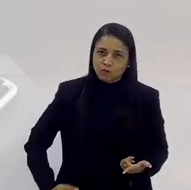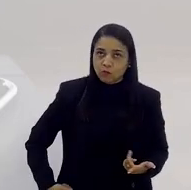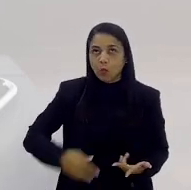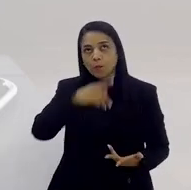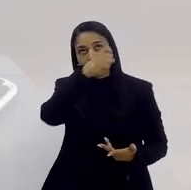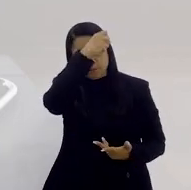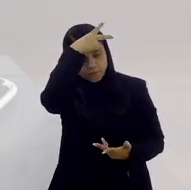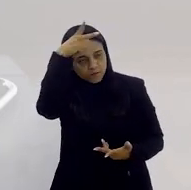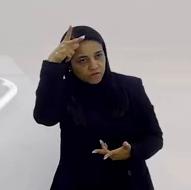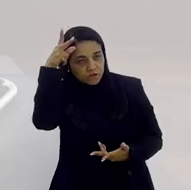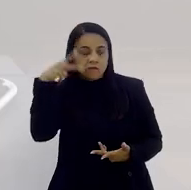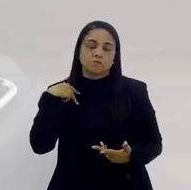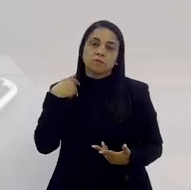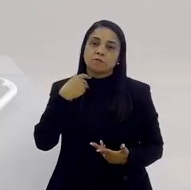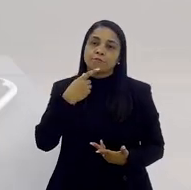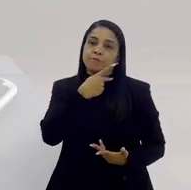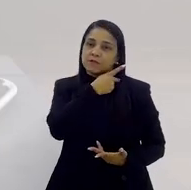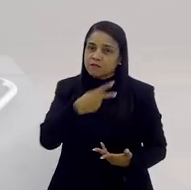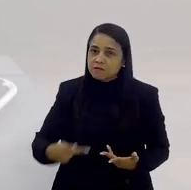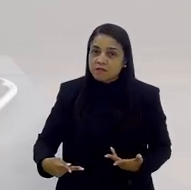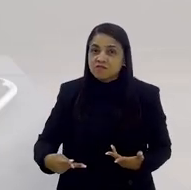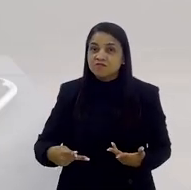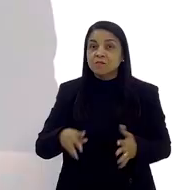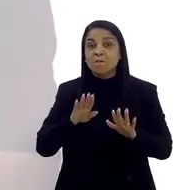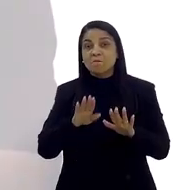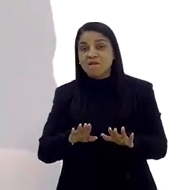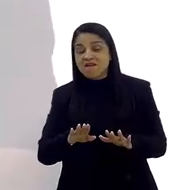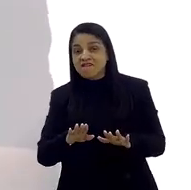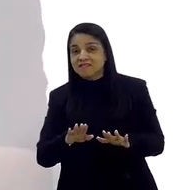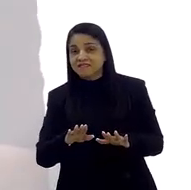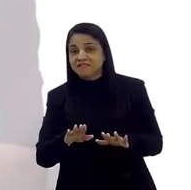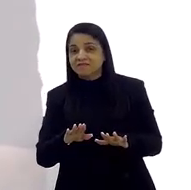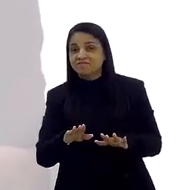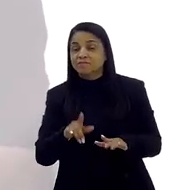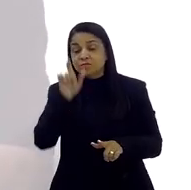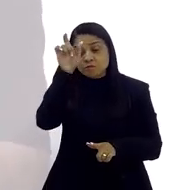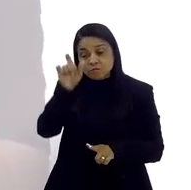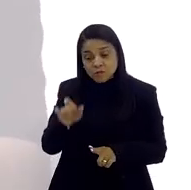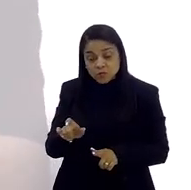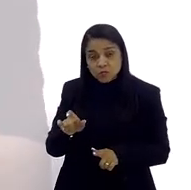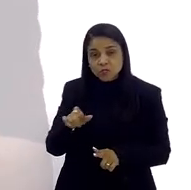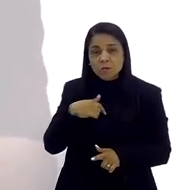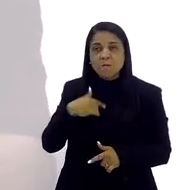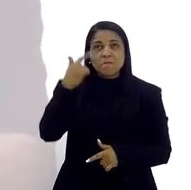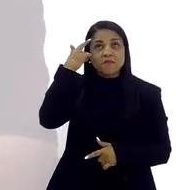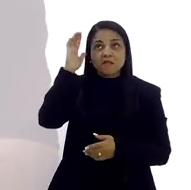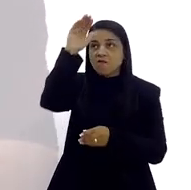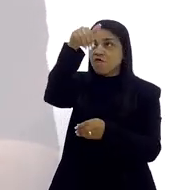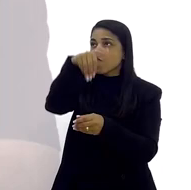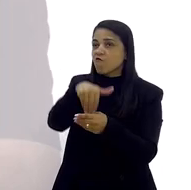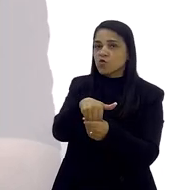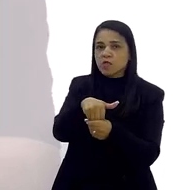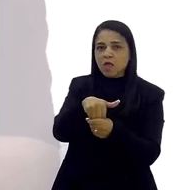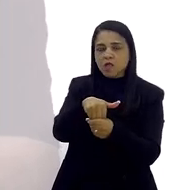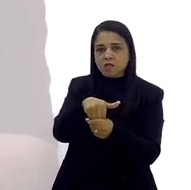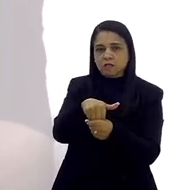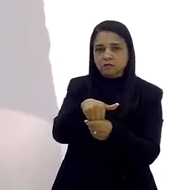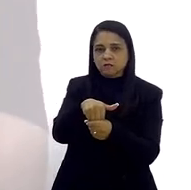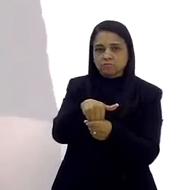a gente tem o governador a gente tem o presidente Então mas ao mesmo tempo a pessoa acha que só o voto